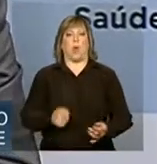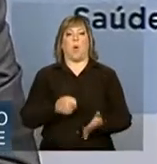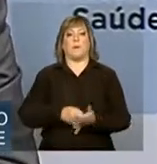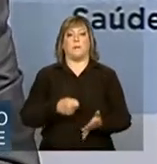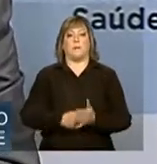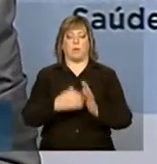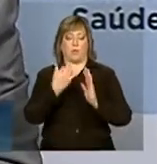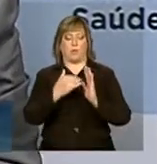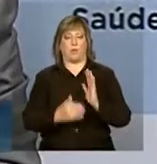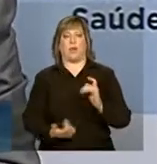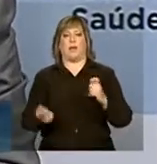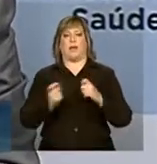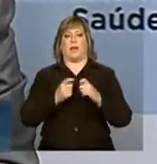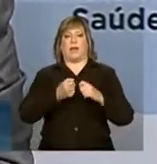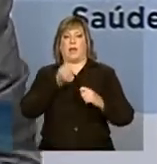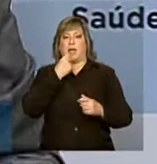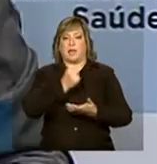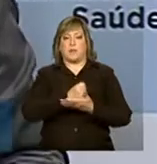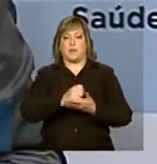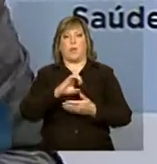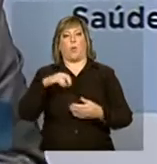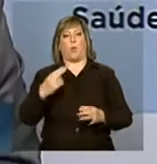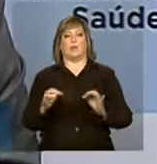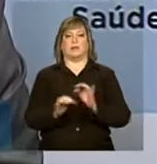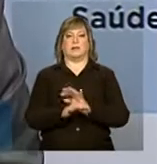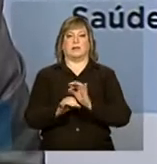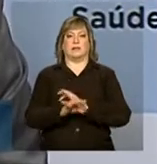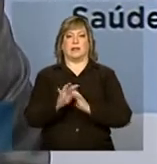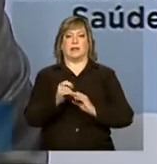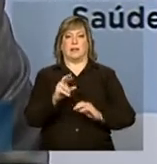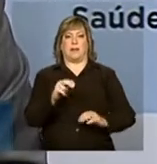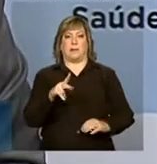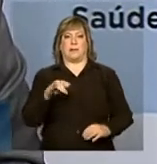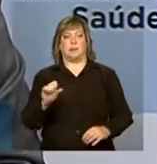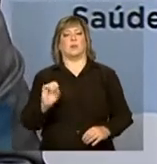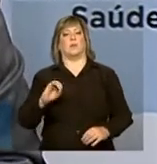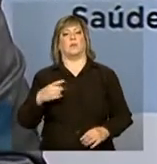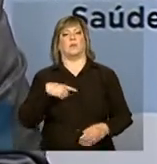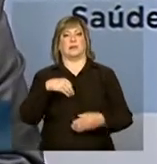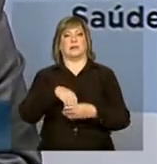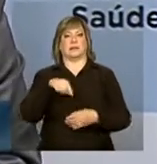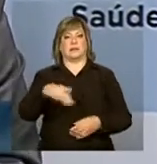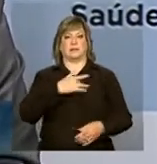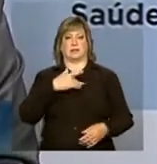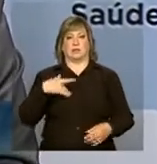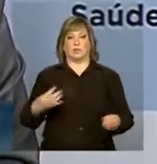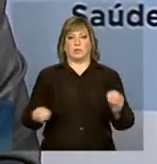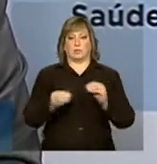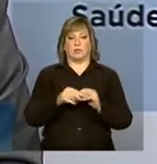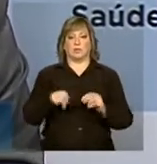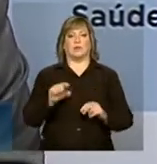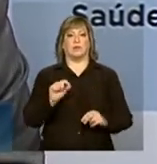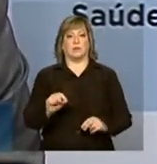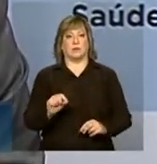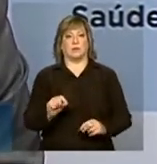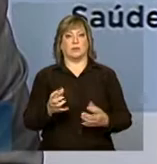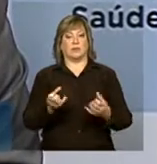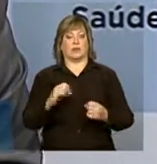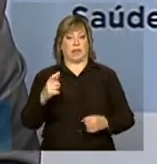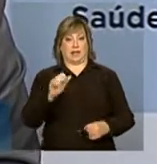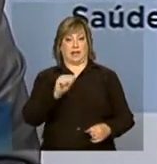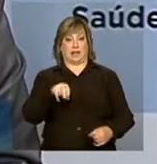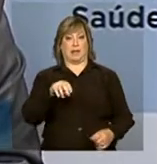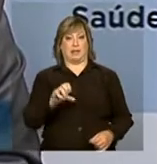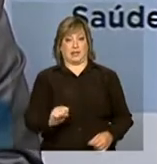obrigatórios de medicamentos ou terapias ou procedimentos dentro da saúde suplementar, que é a adoção, o reconhecimento pela